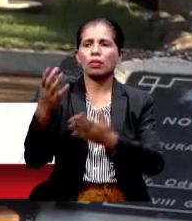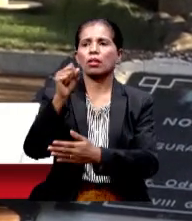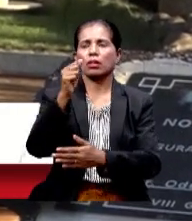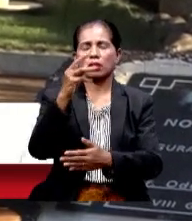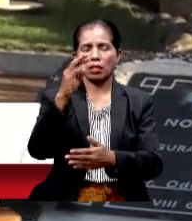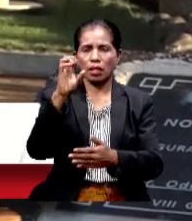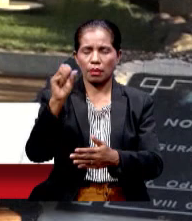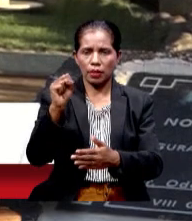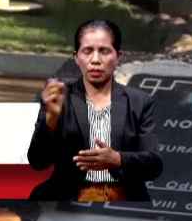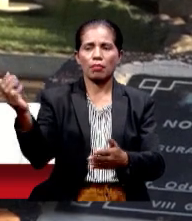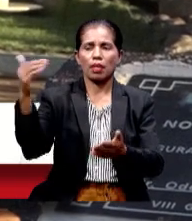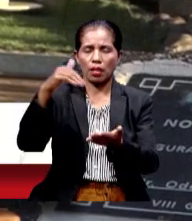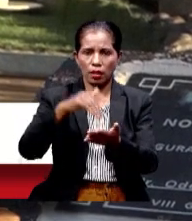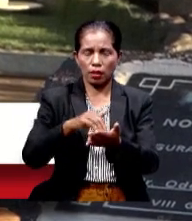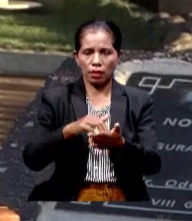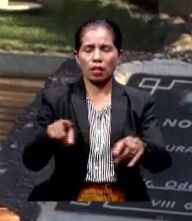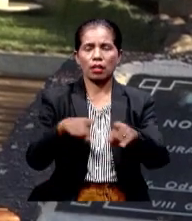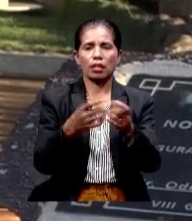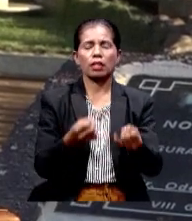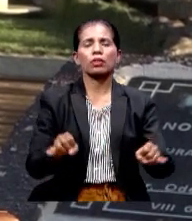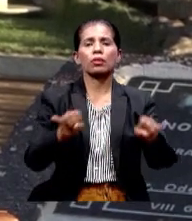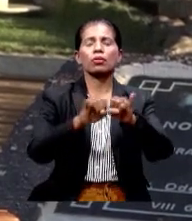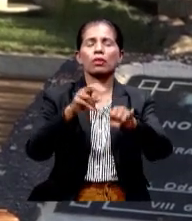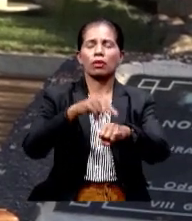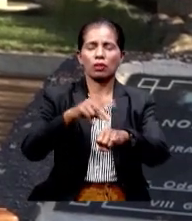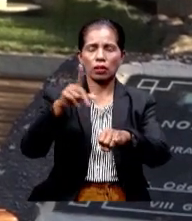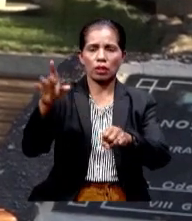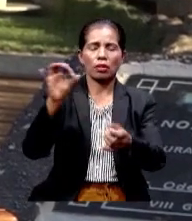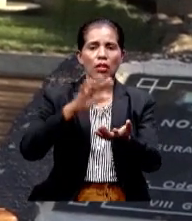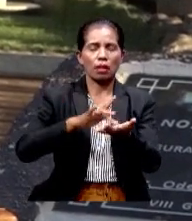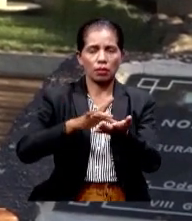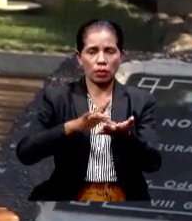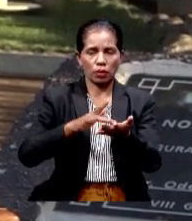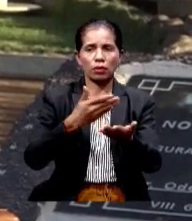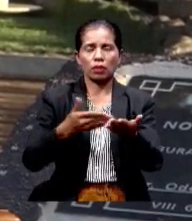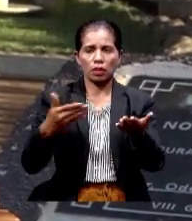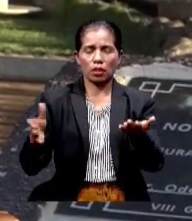Bafila Fali, Anessan Instituto Nacional Farmácia e Produto Médicos.